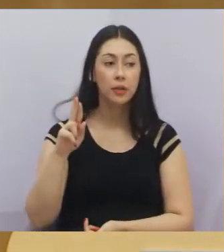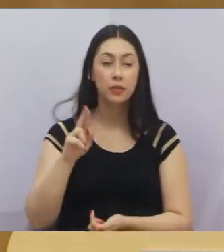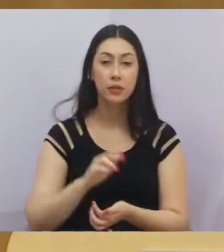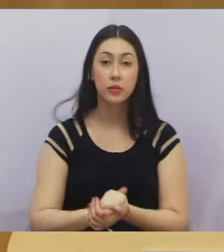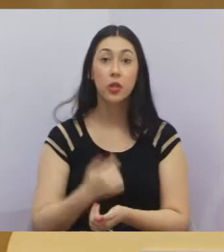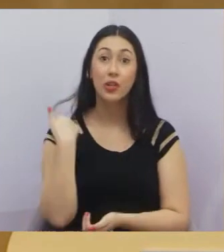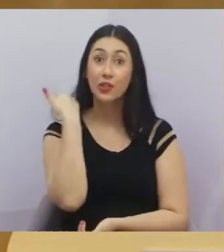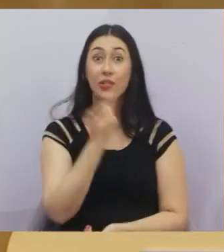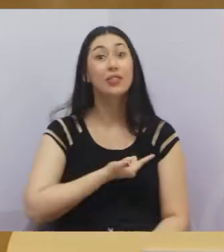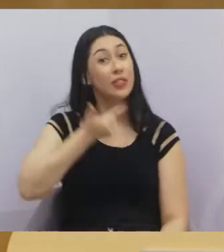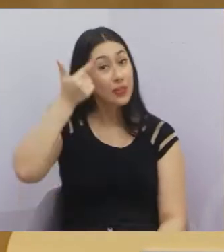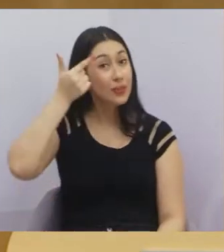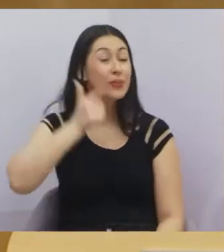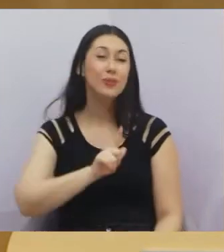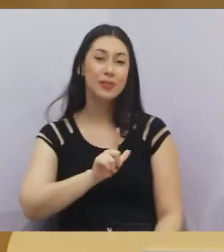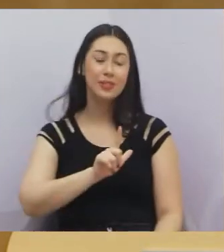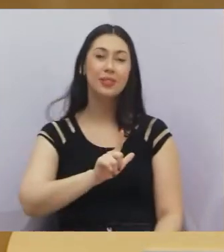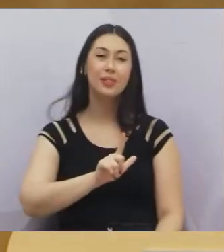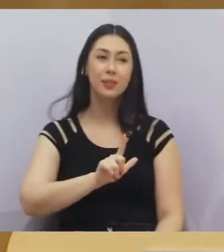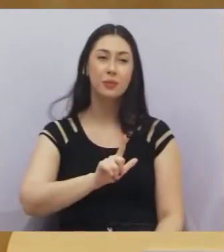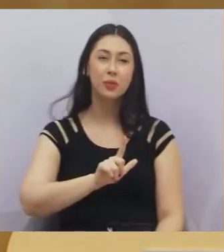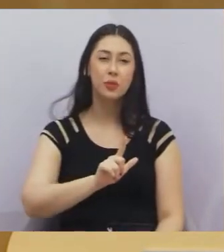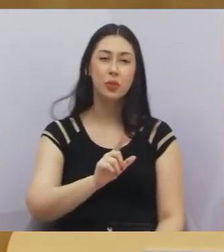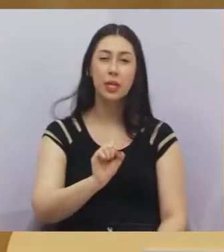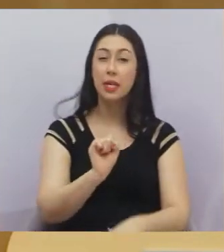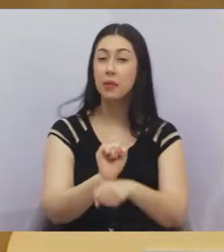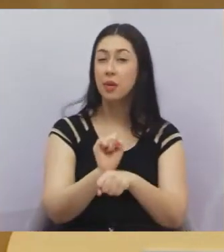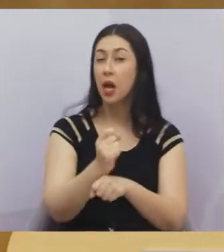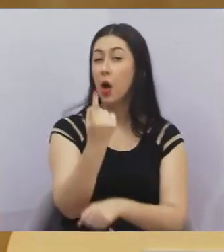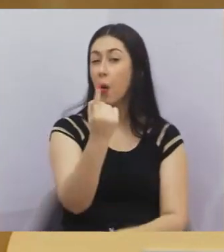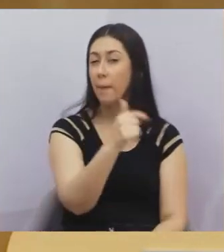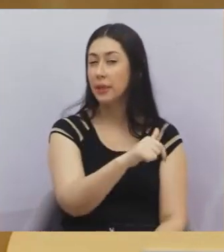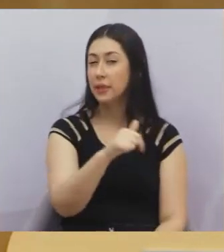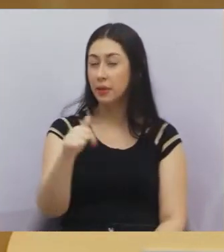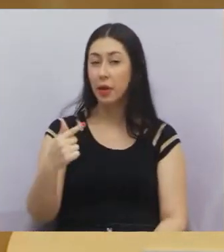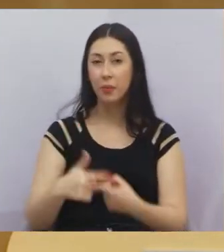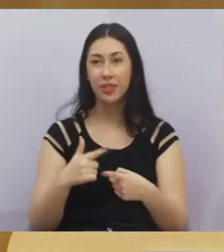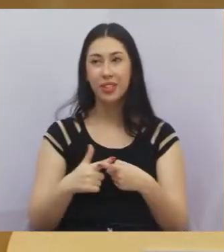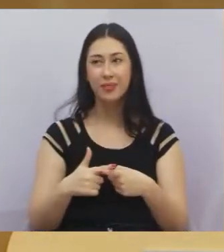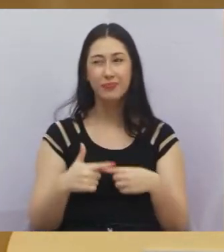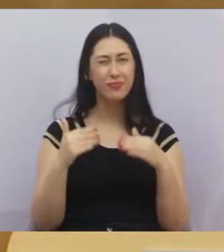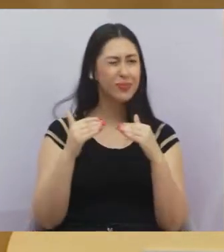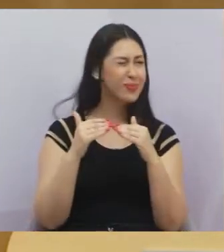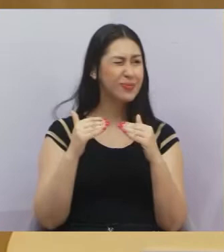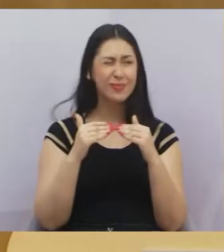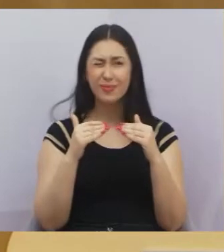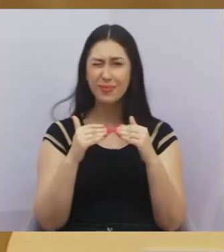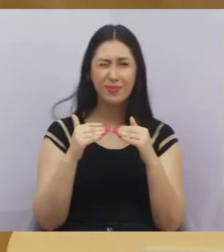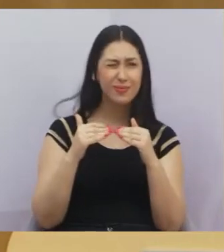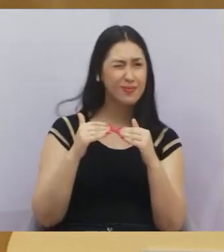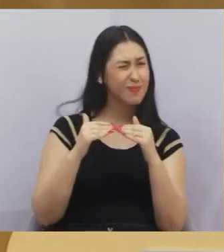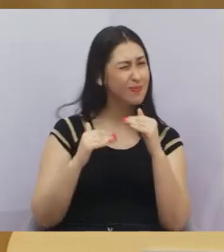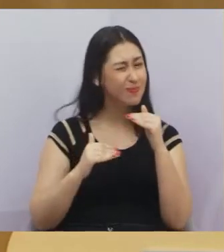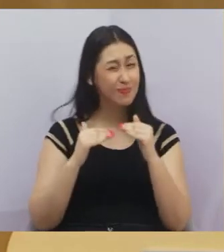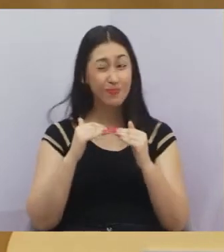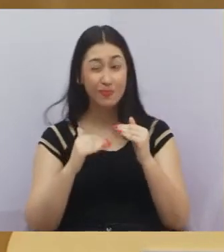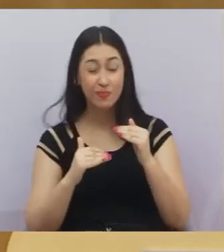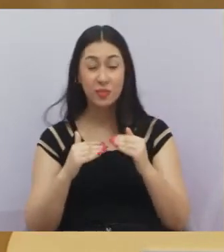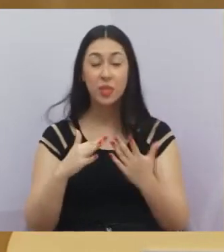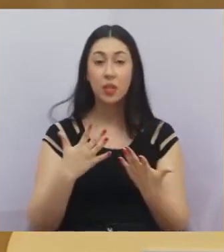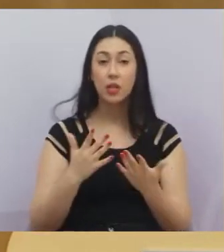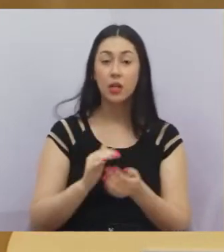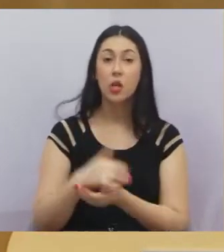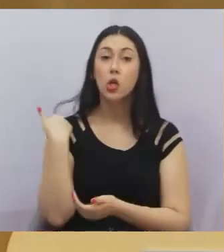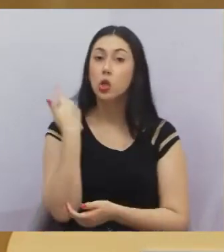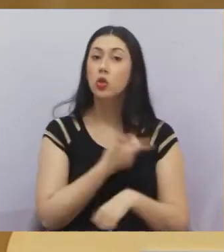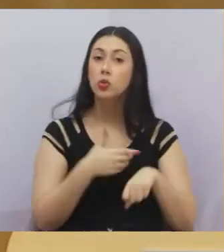nós conseguimos segurar por uma semana, porque a gente não concordava e queria escutá-los. Nós levamos